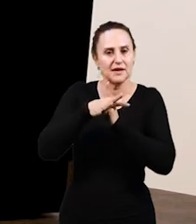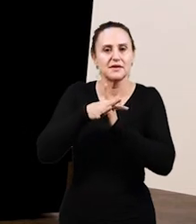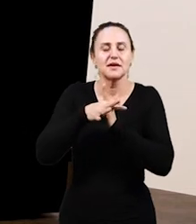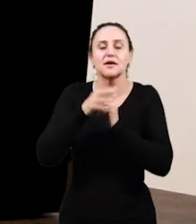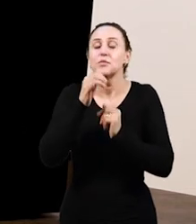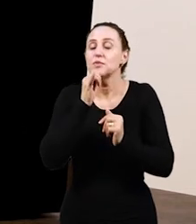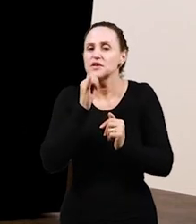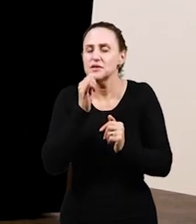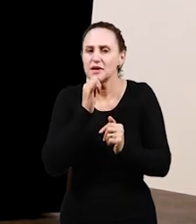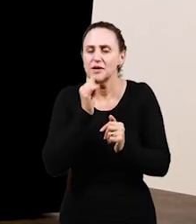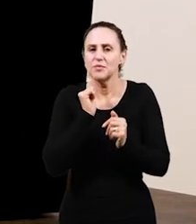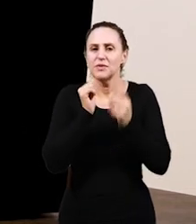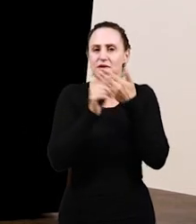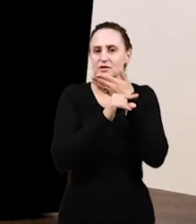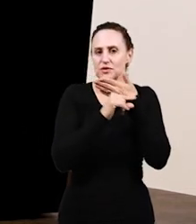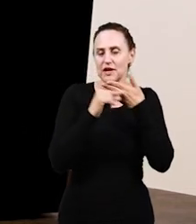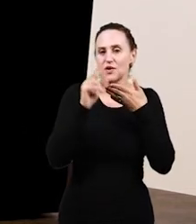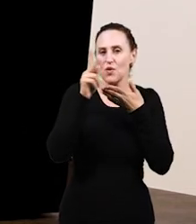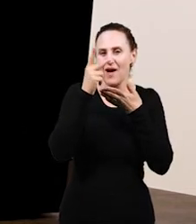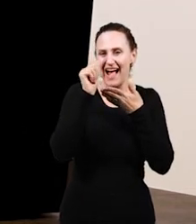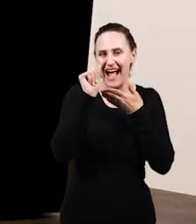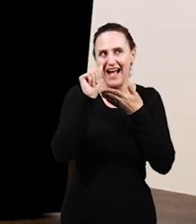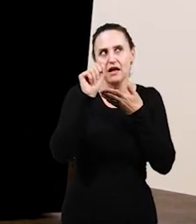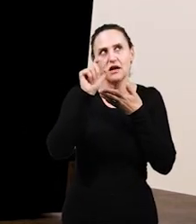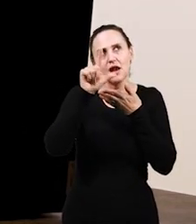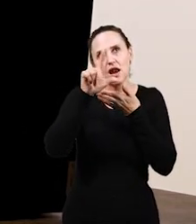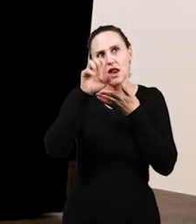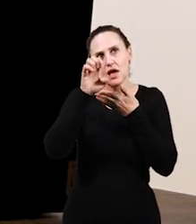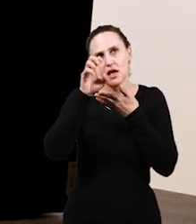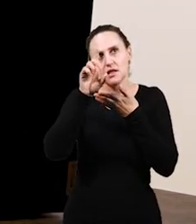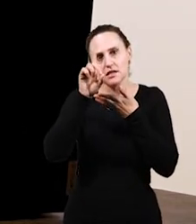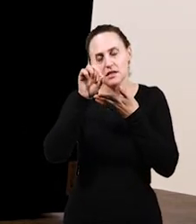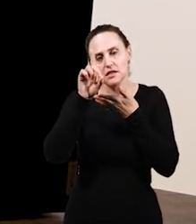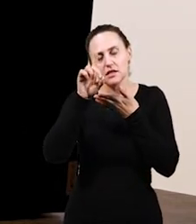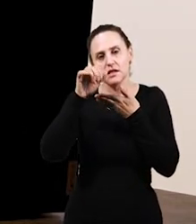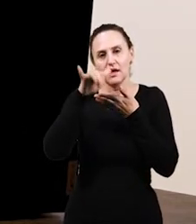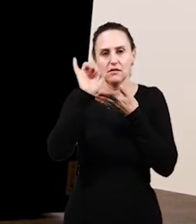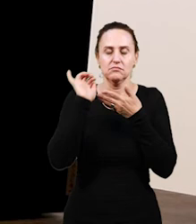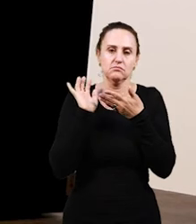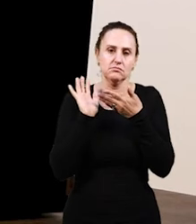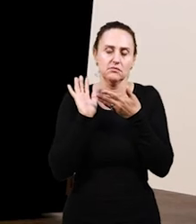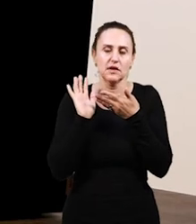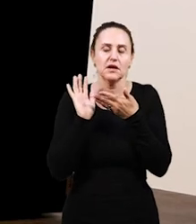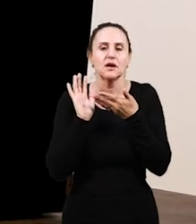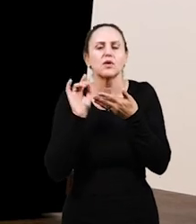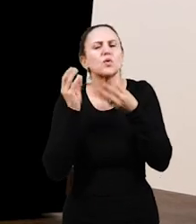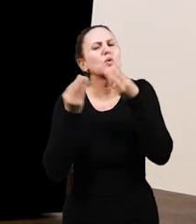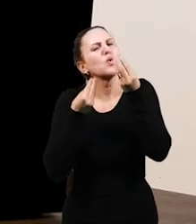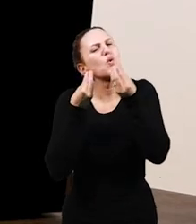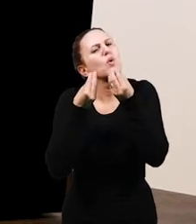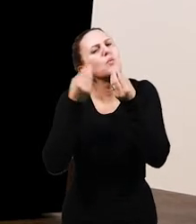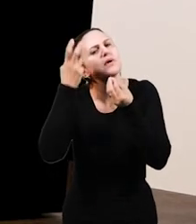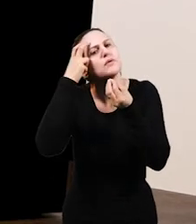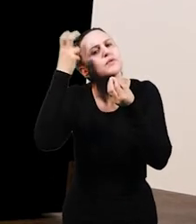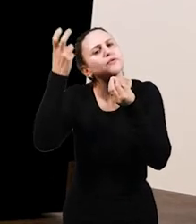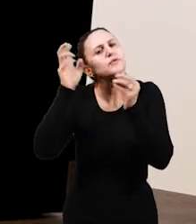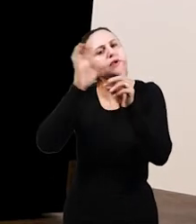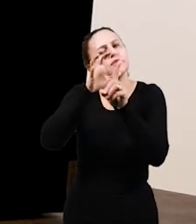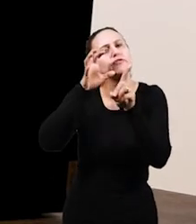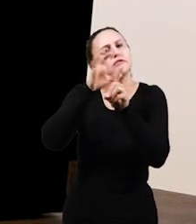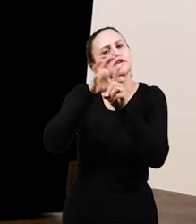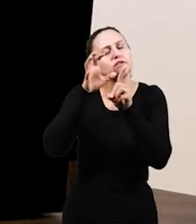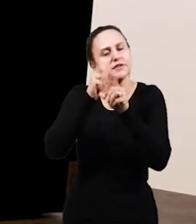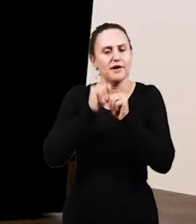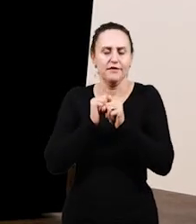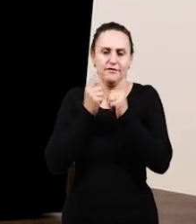hallyday por exemplo eles não deixavam de lado a questão da Cultura e como é que a cultura influenciava na linguagem